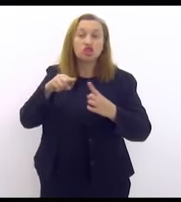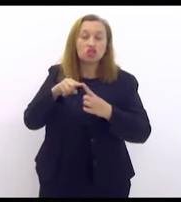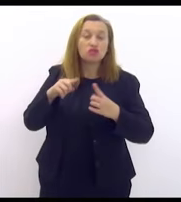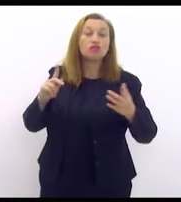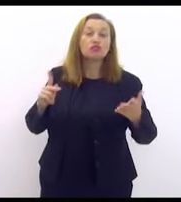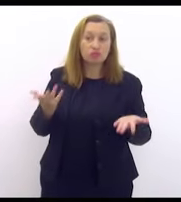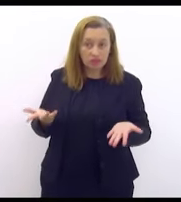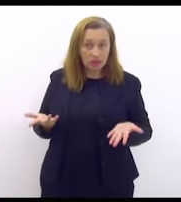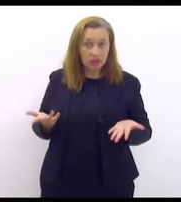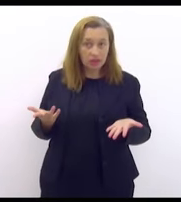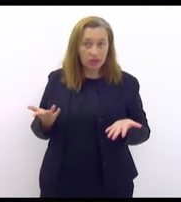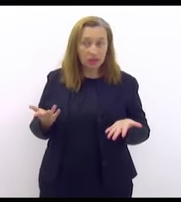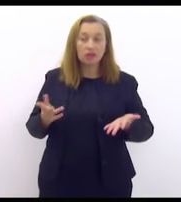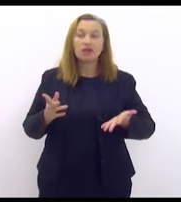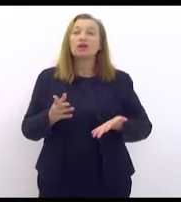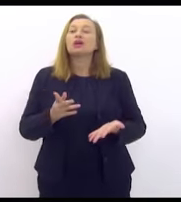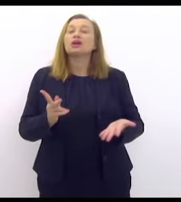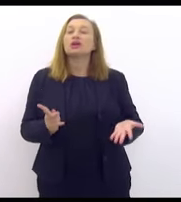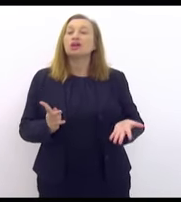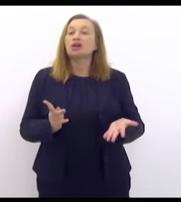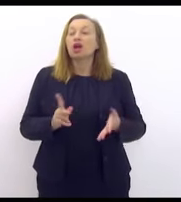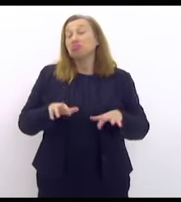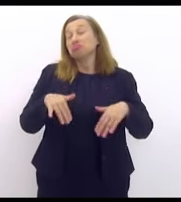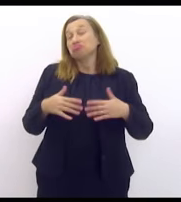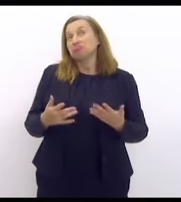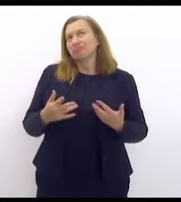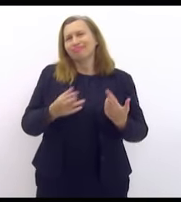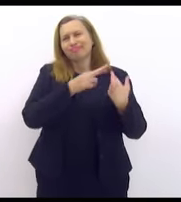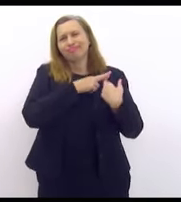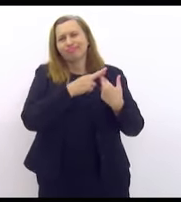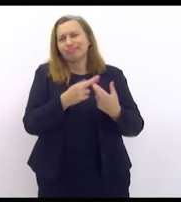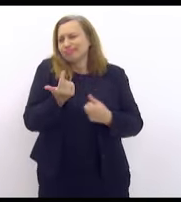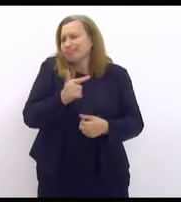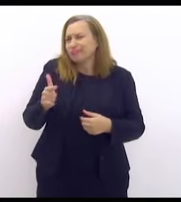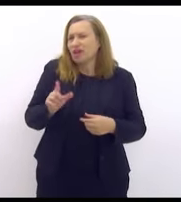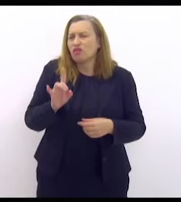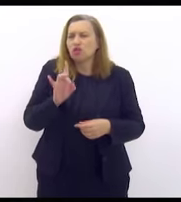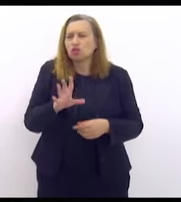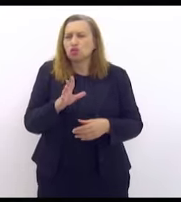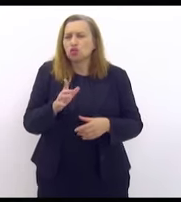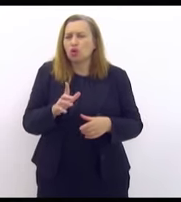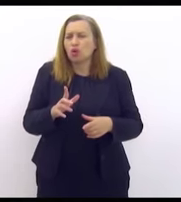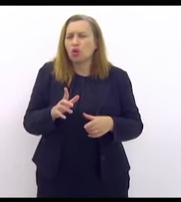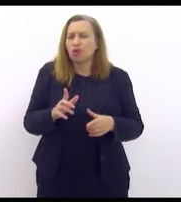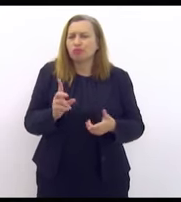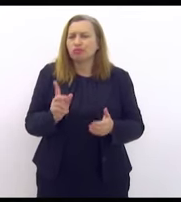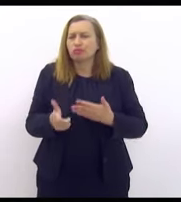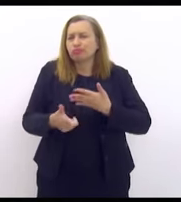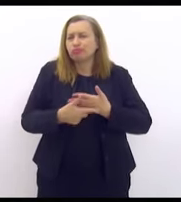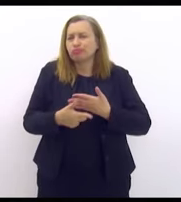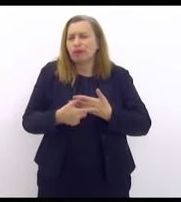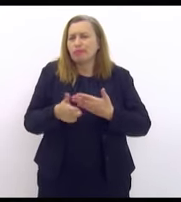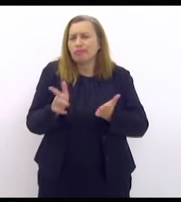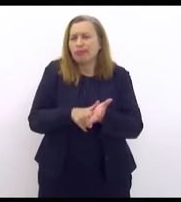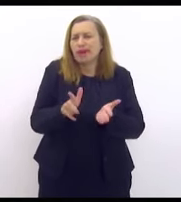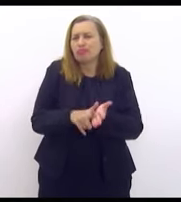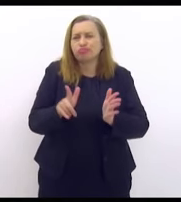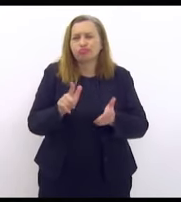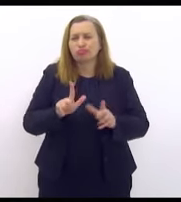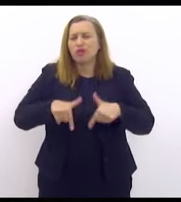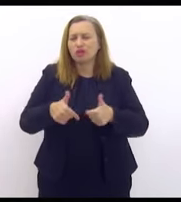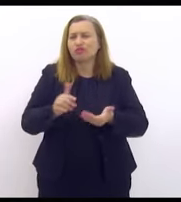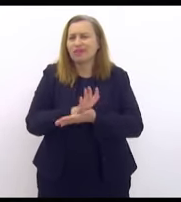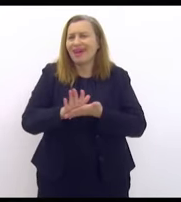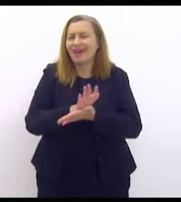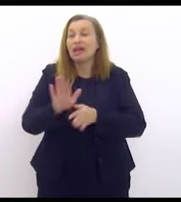repente, deputado, não assumiu compromisso nenhum, só ficou no papel e efetivamente nada aconteceu. Mas continuando essa linha de